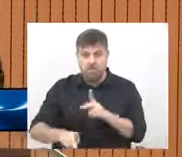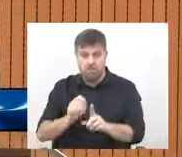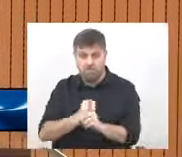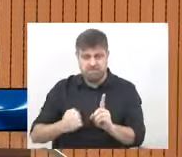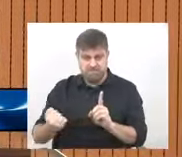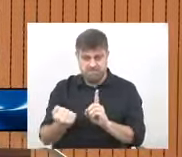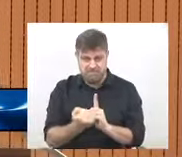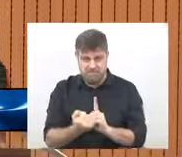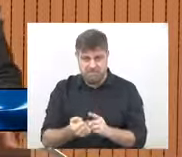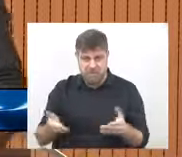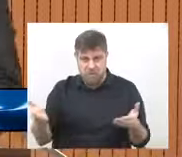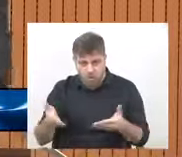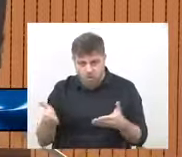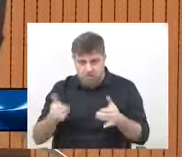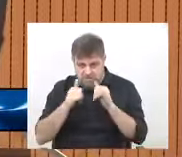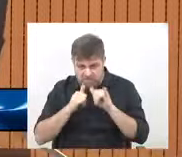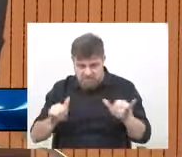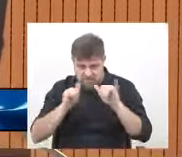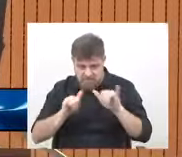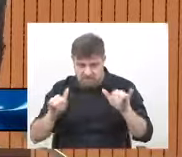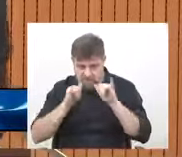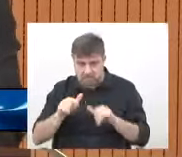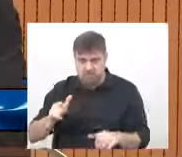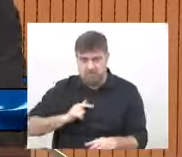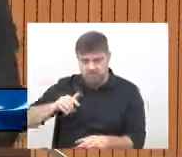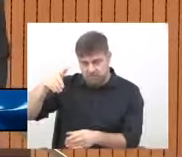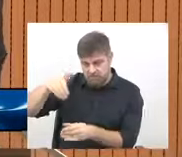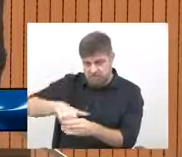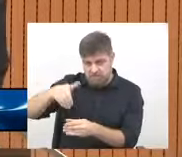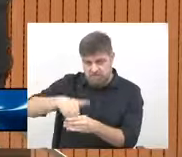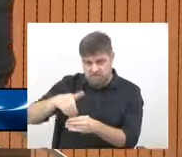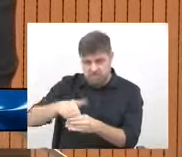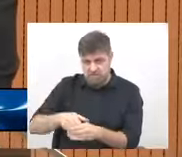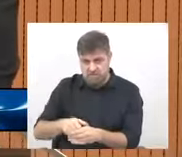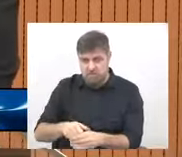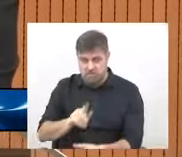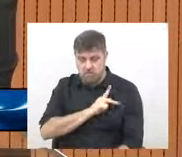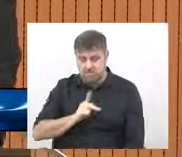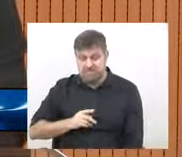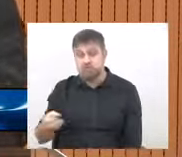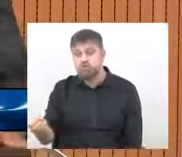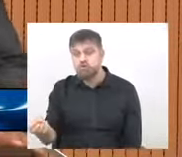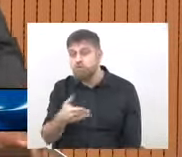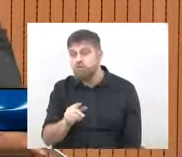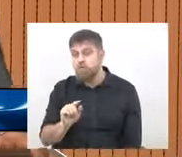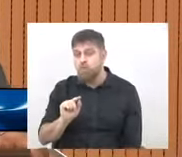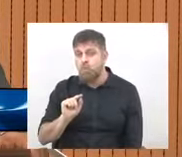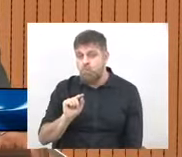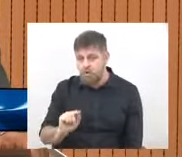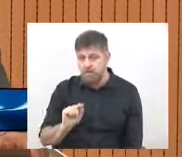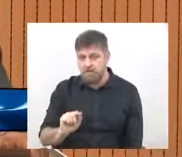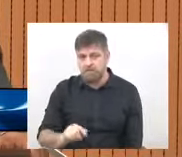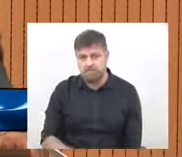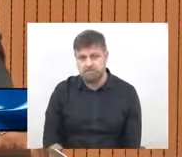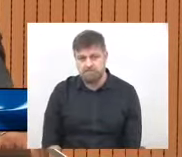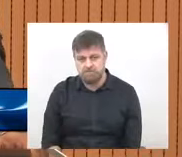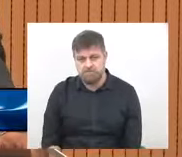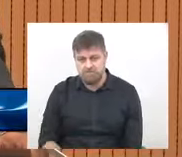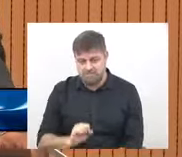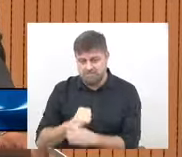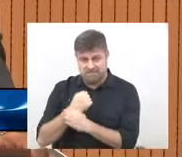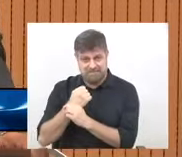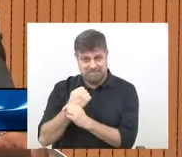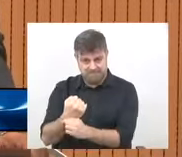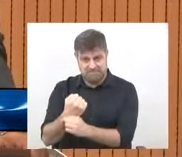um recado hoje, através da eleição do novo presidente, que ela abre mão da